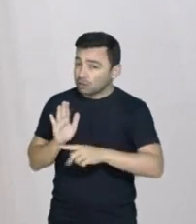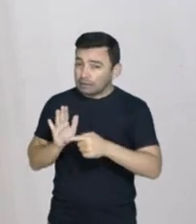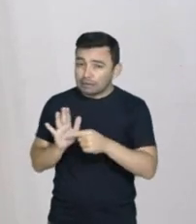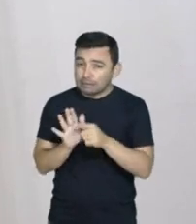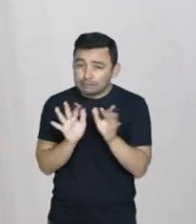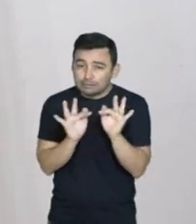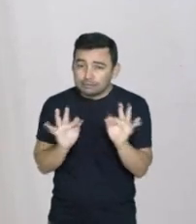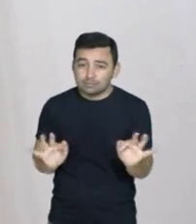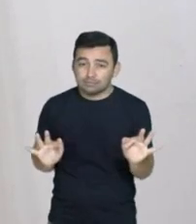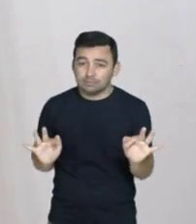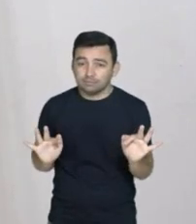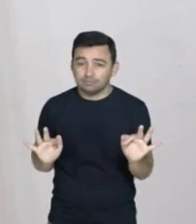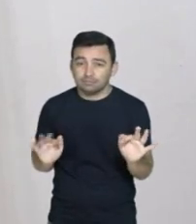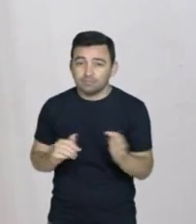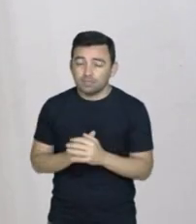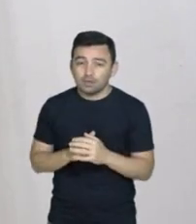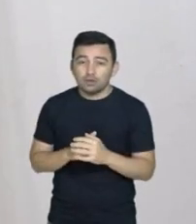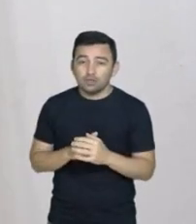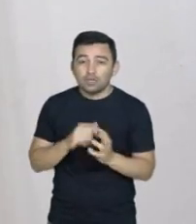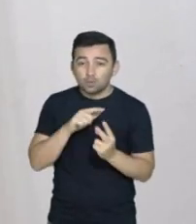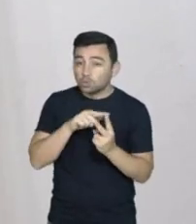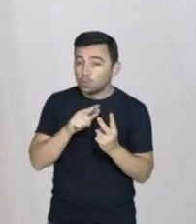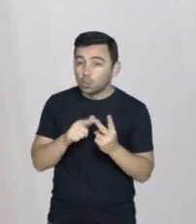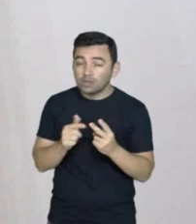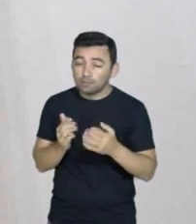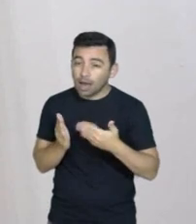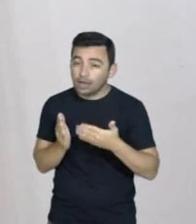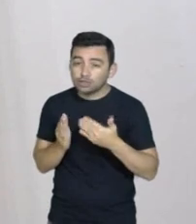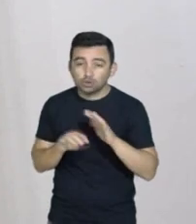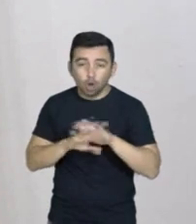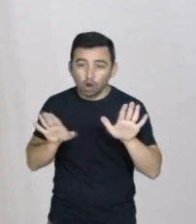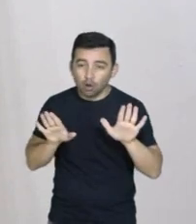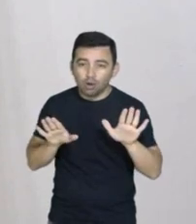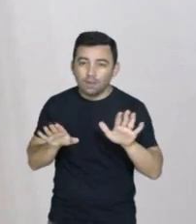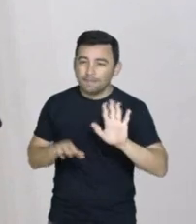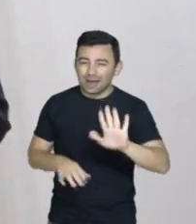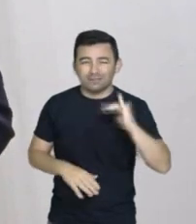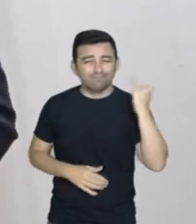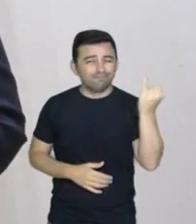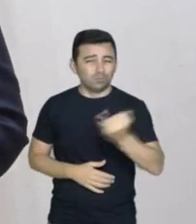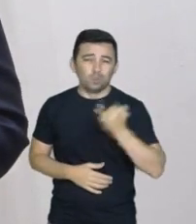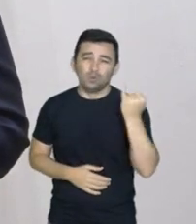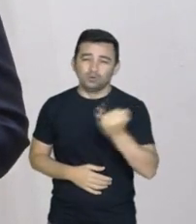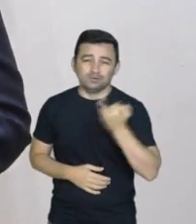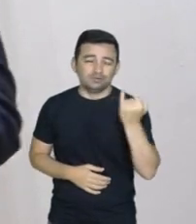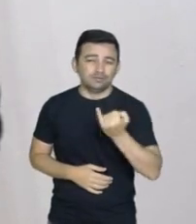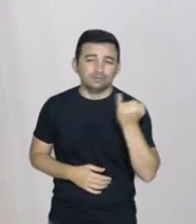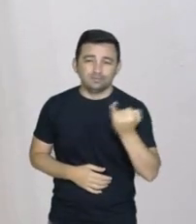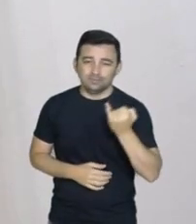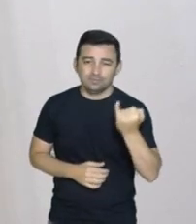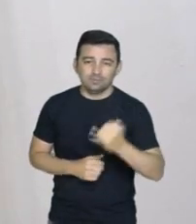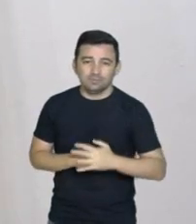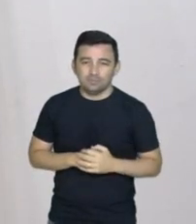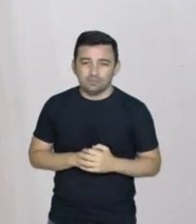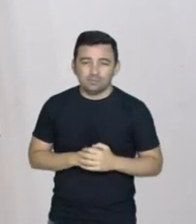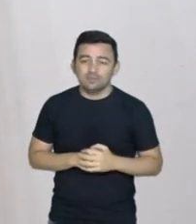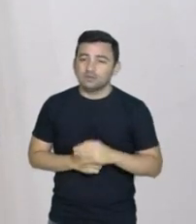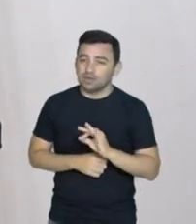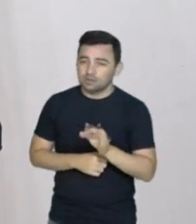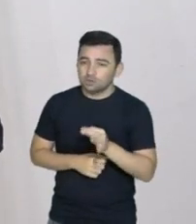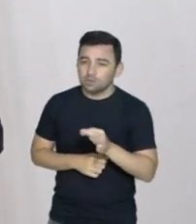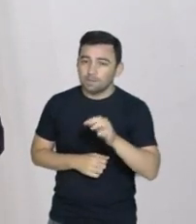um projeto de duas páginas mas que é importantíssimo Deputado Mioto